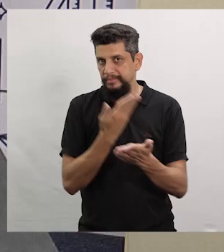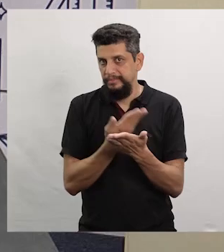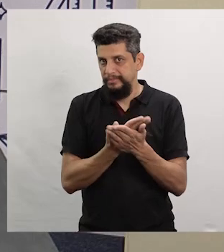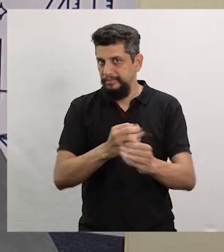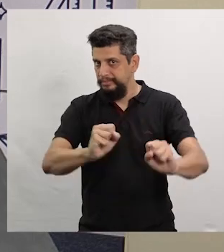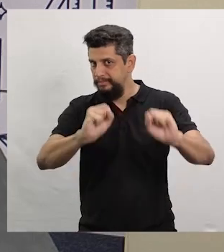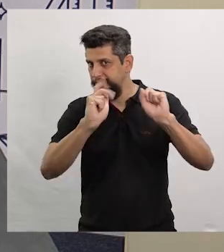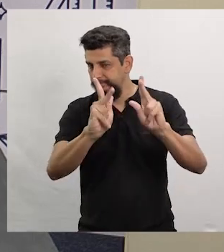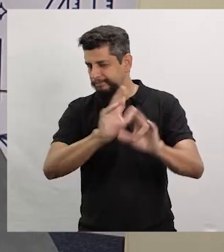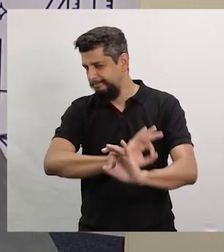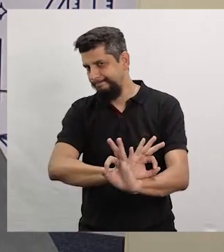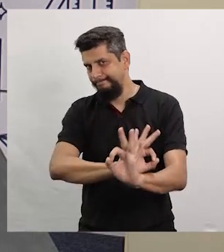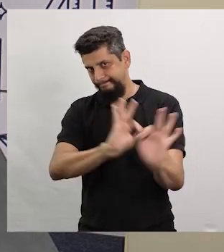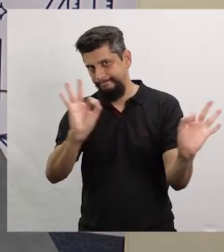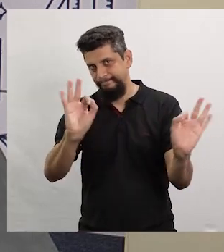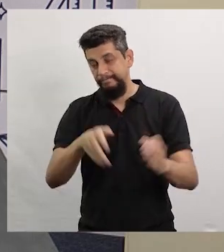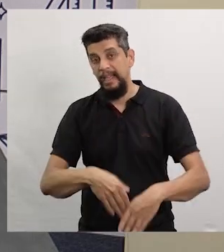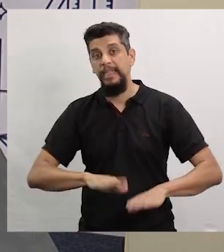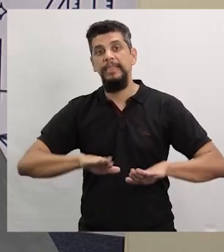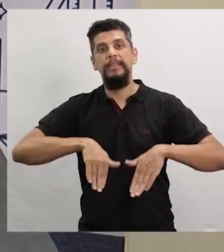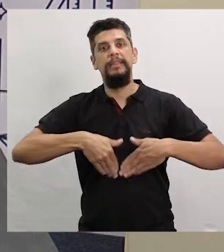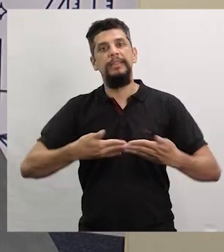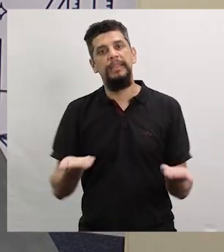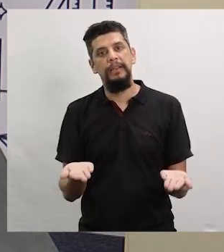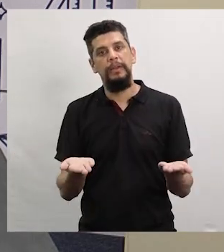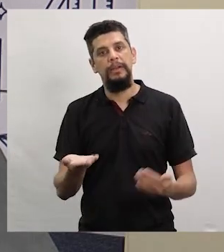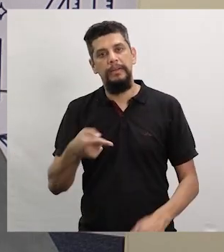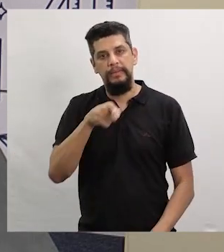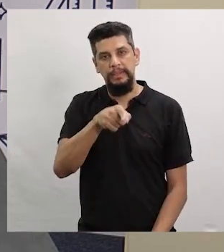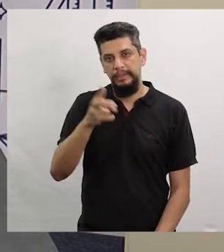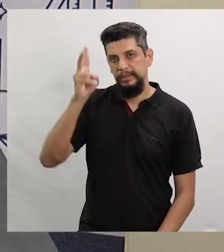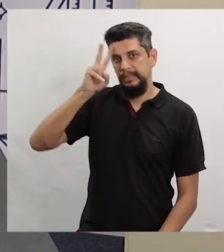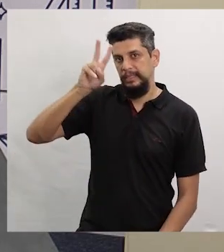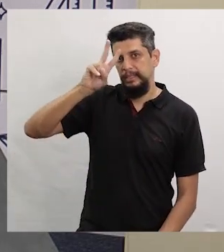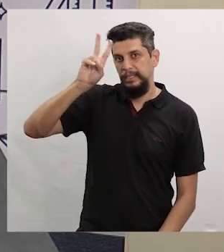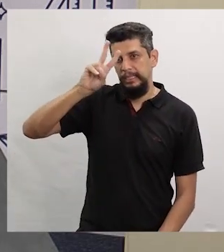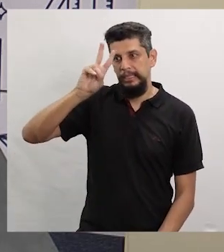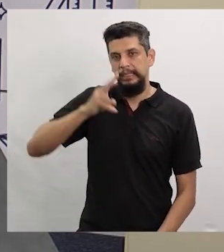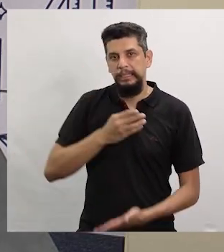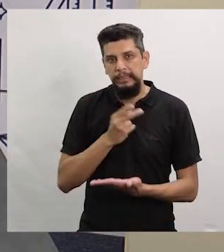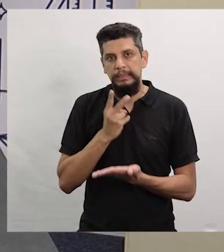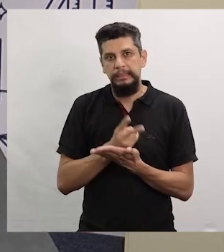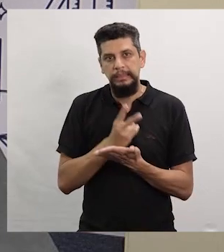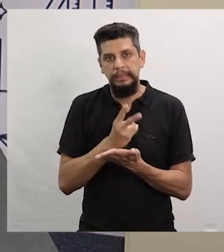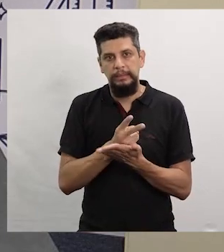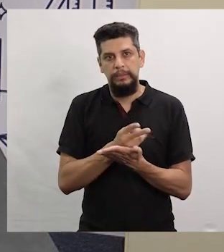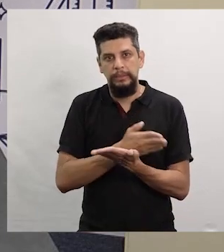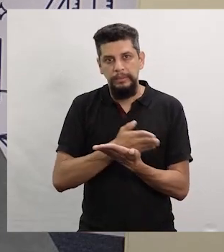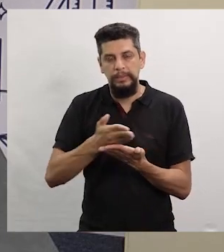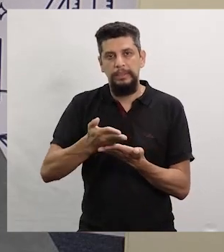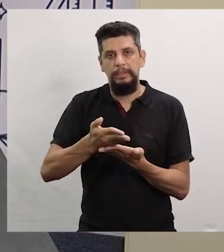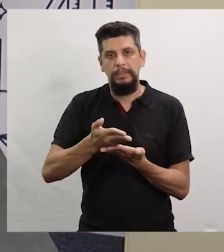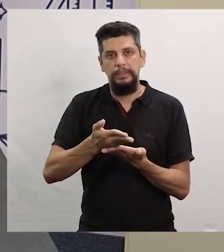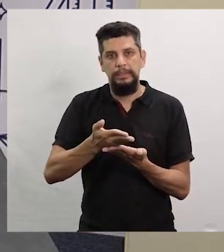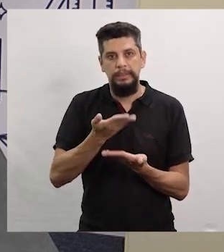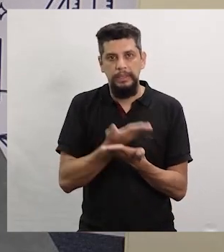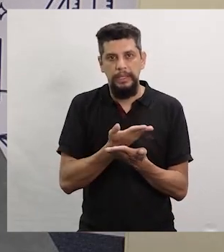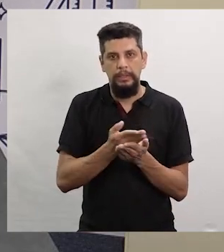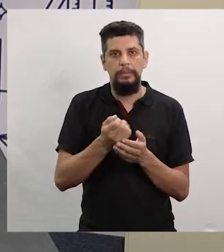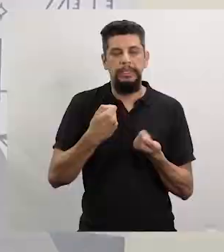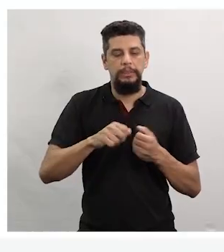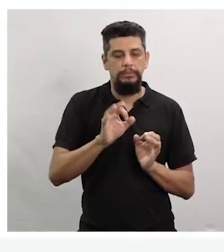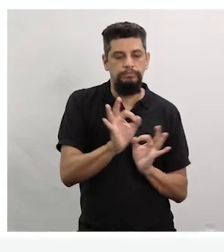ok muito bom então lembram que sempre no início da aula a gente tem que organizar os